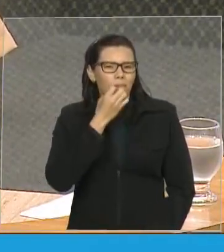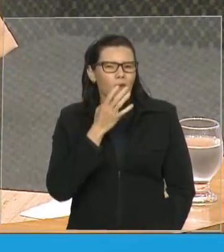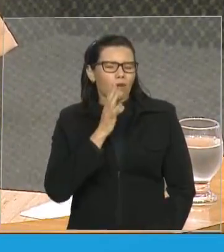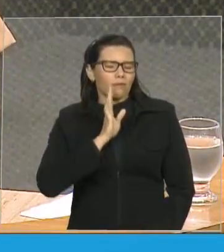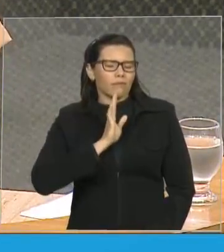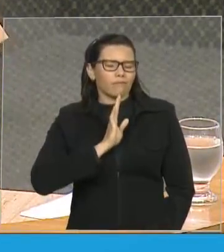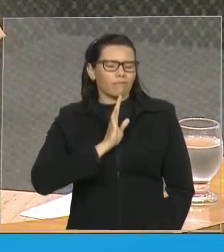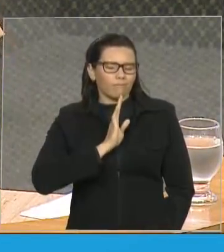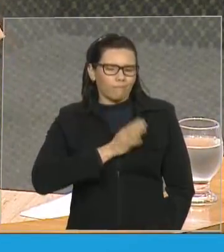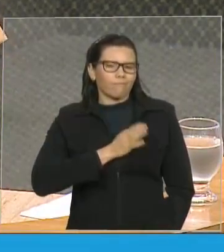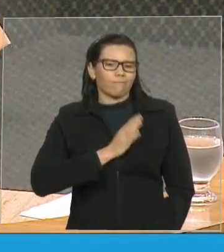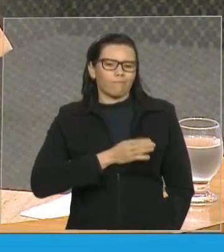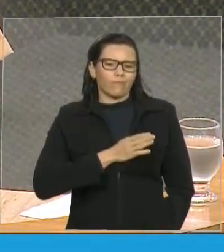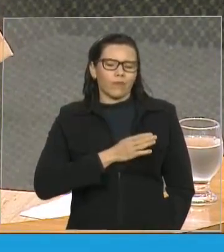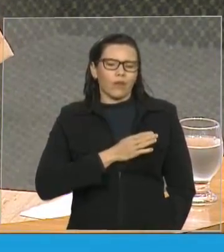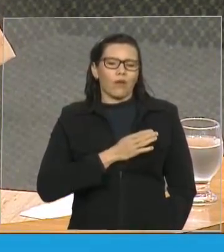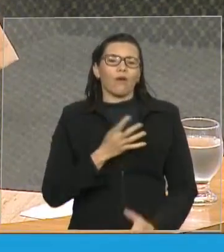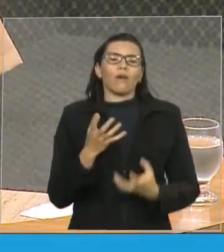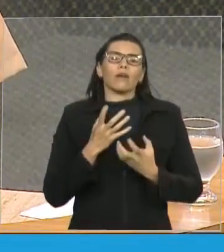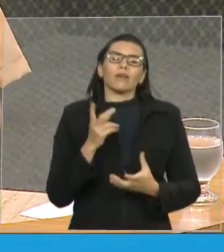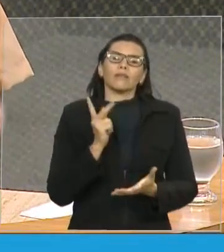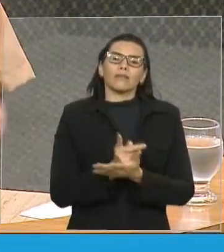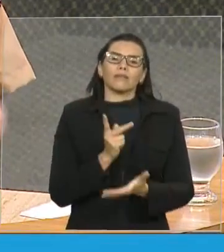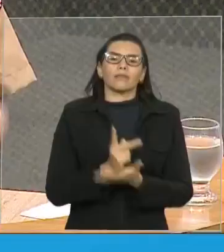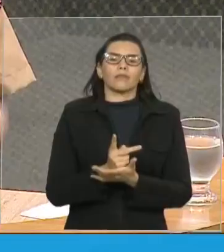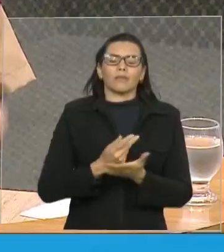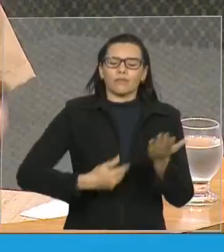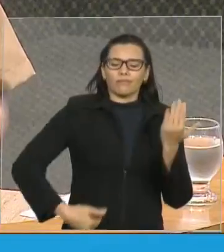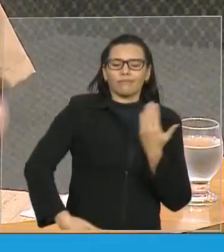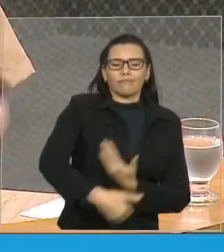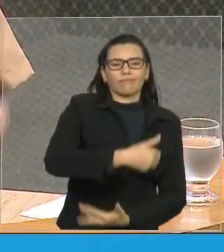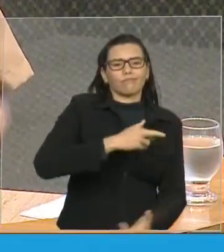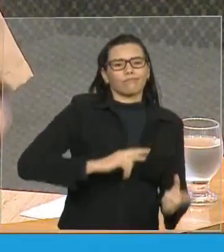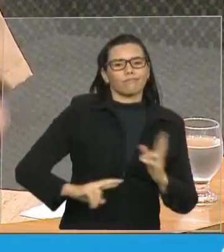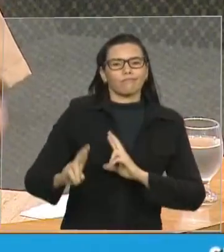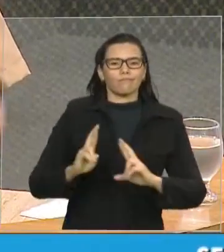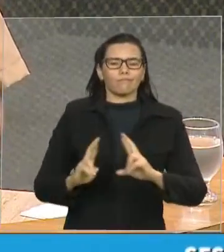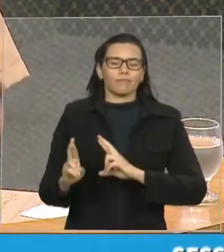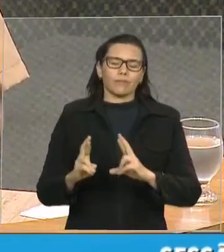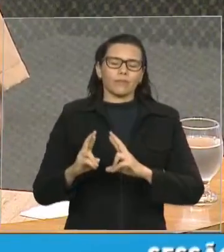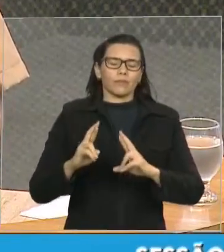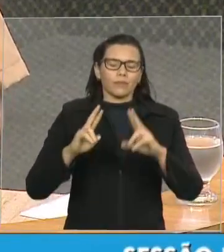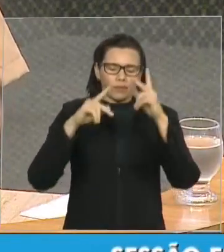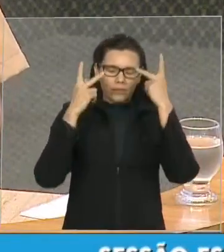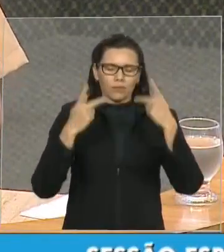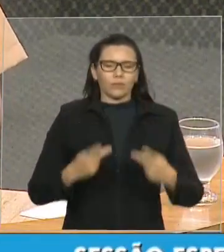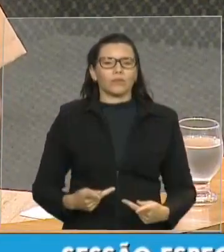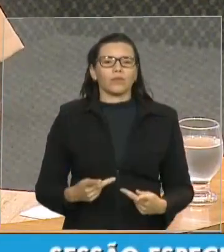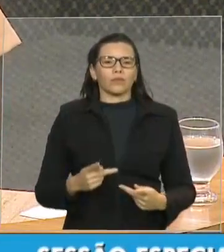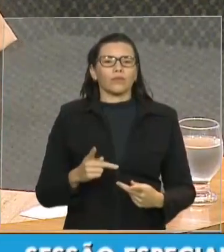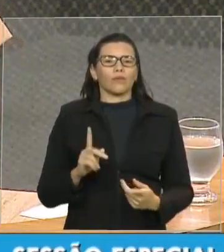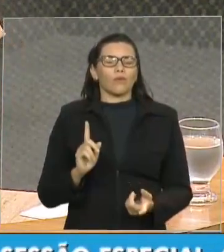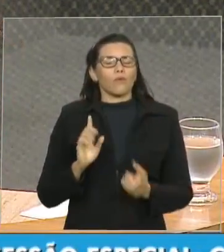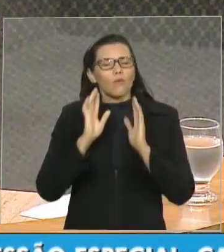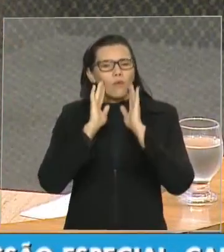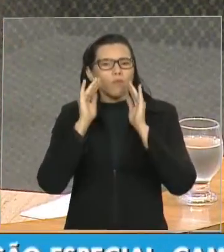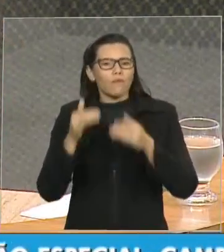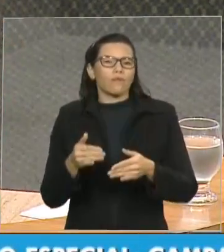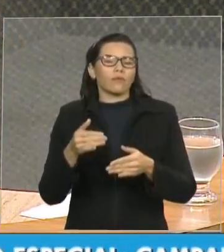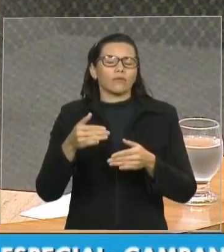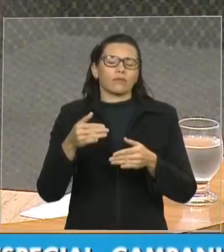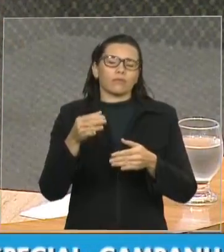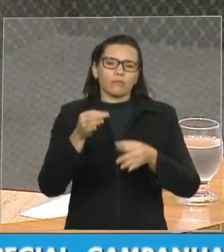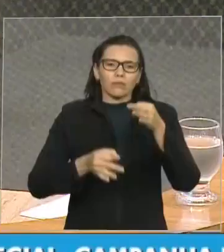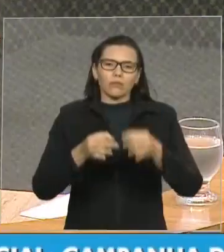de restaurar as relações de convivência humana na base da verdade, na base da